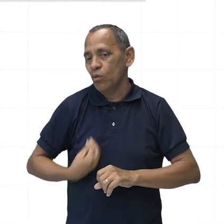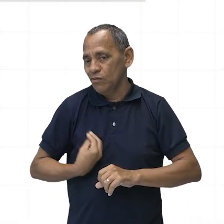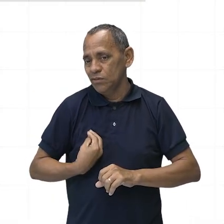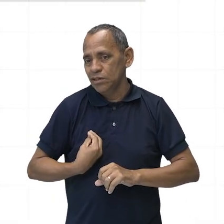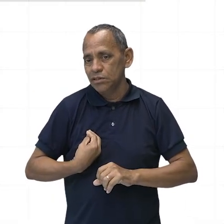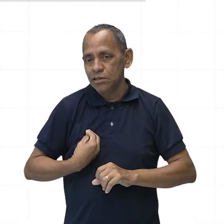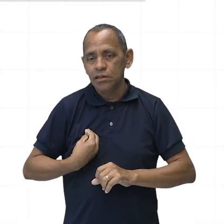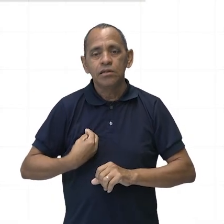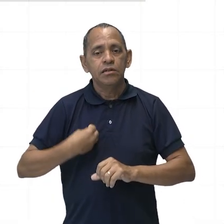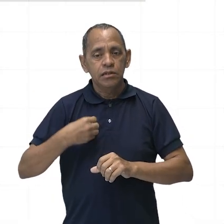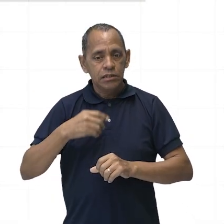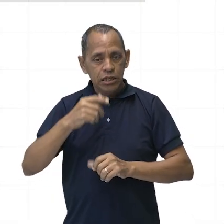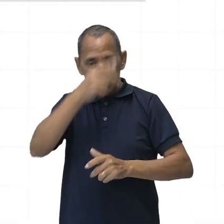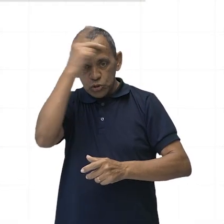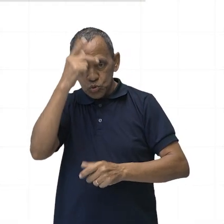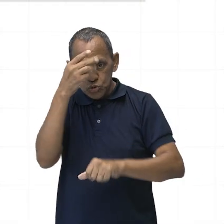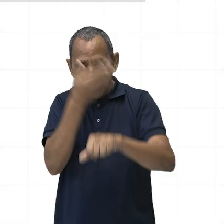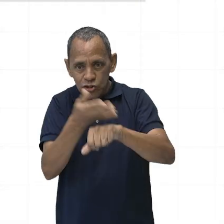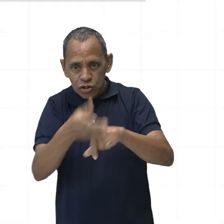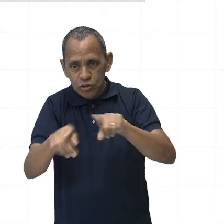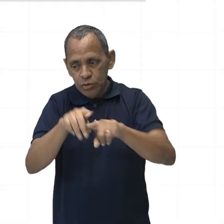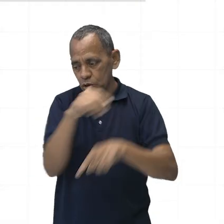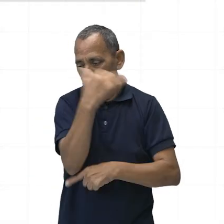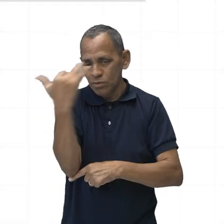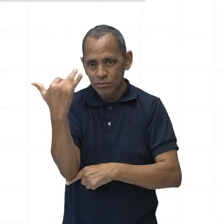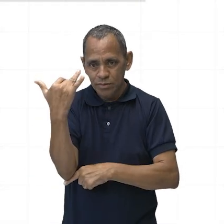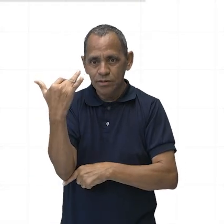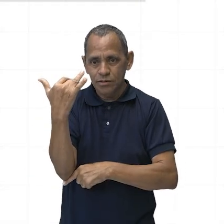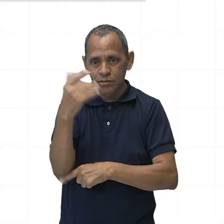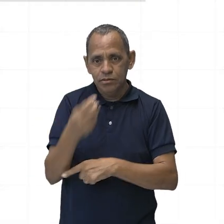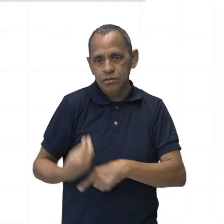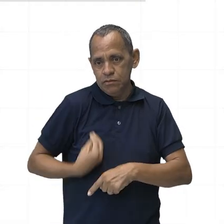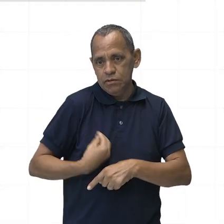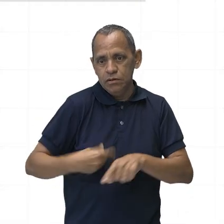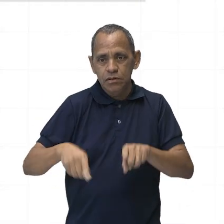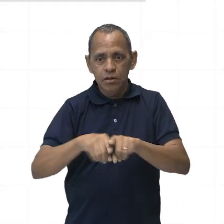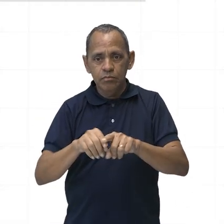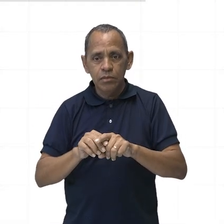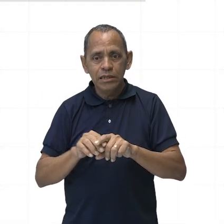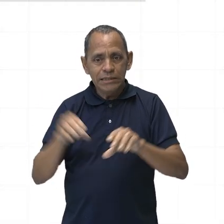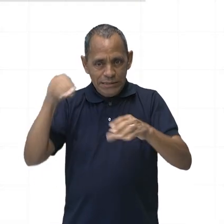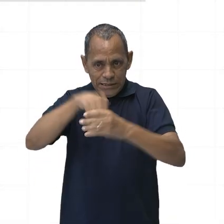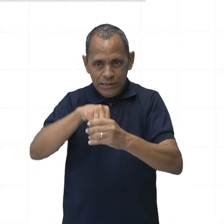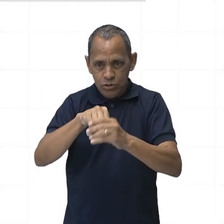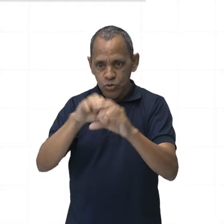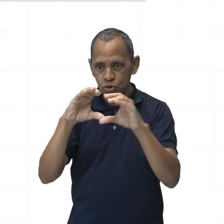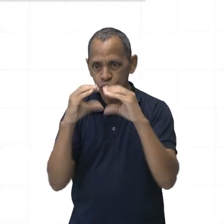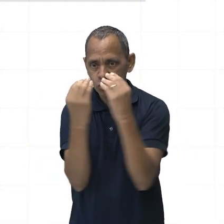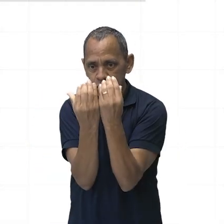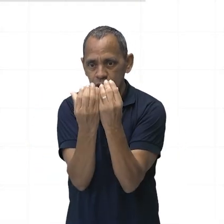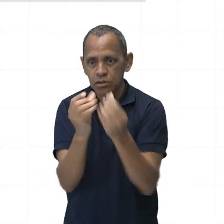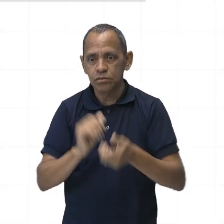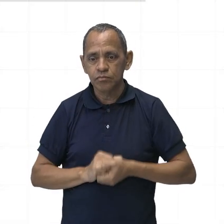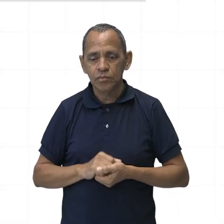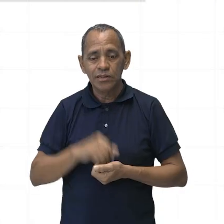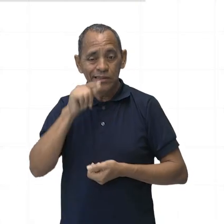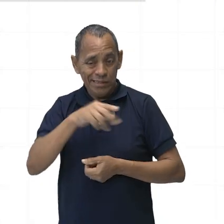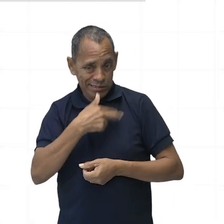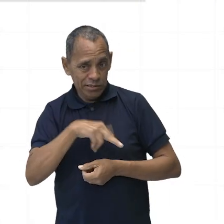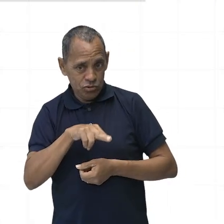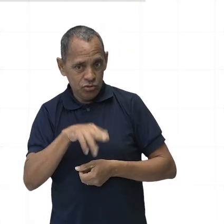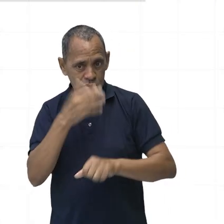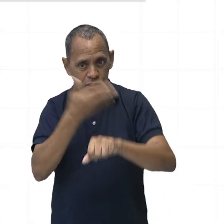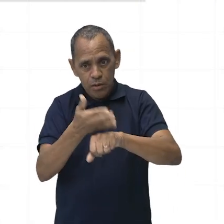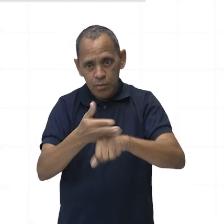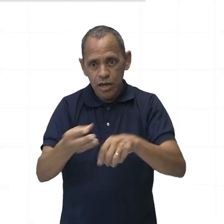de seus praticantes e do meio ambiente em que eles vivem em suas comunidades. Nessas religiões,